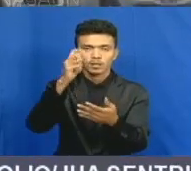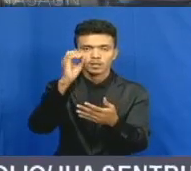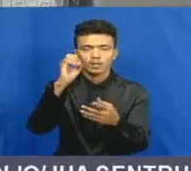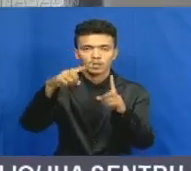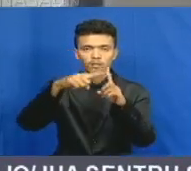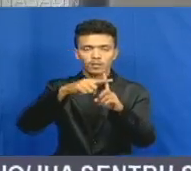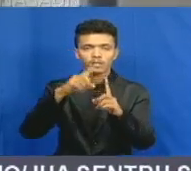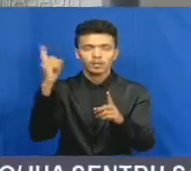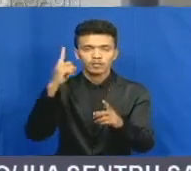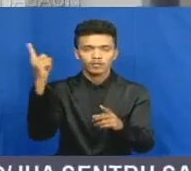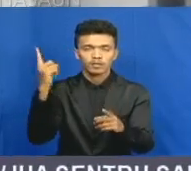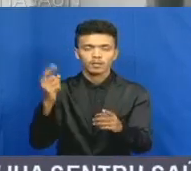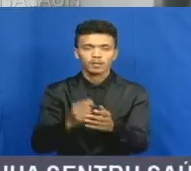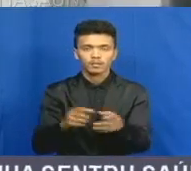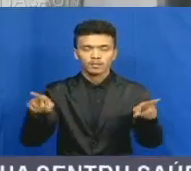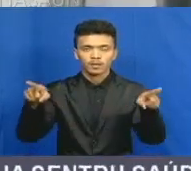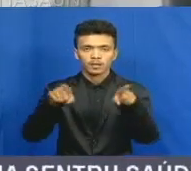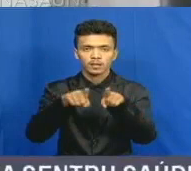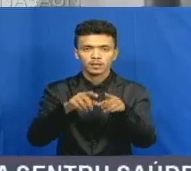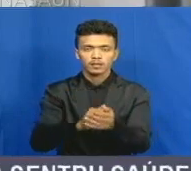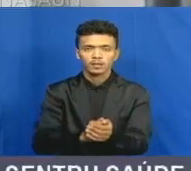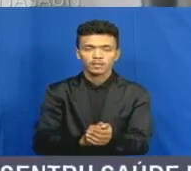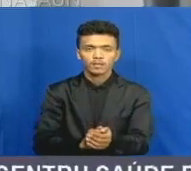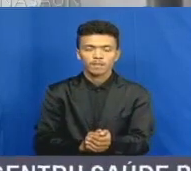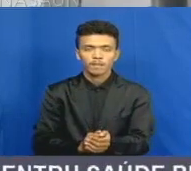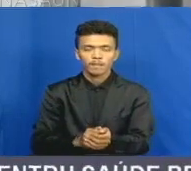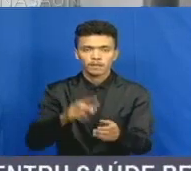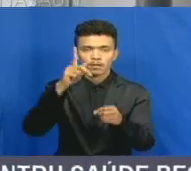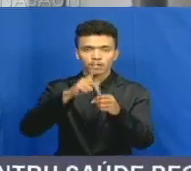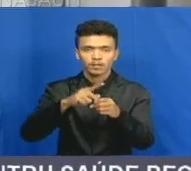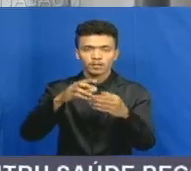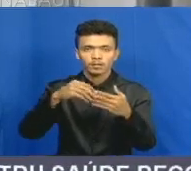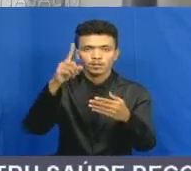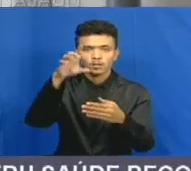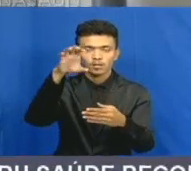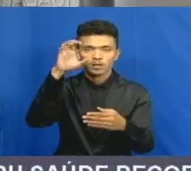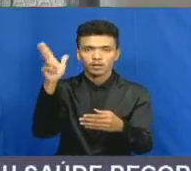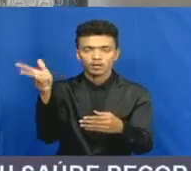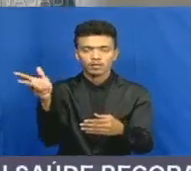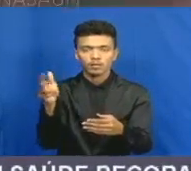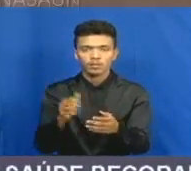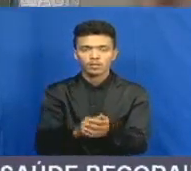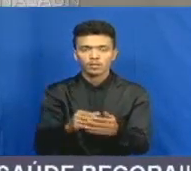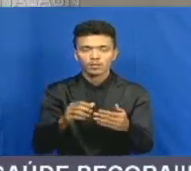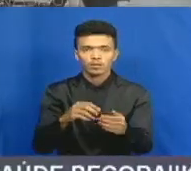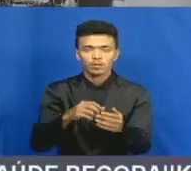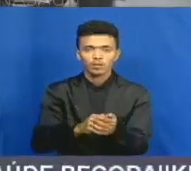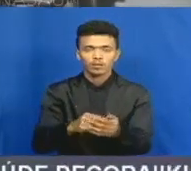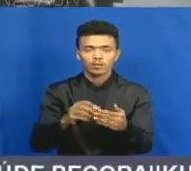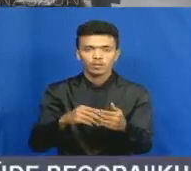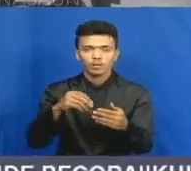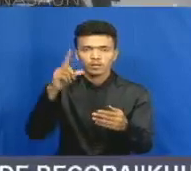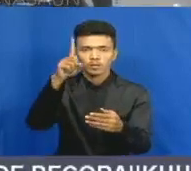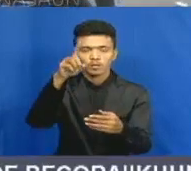o preço normal. Mas nessa, gasolina cada litro dólar ida centavos tolo nulo, no gasoel cada litro